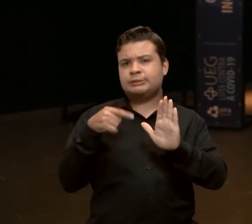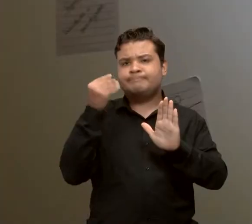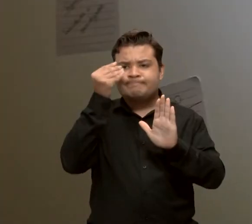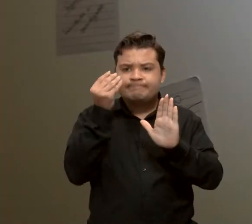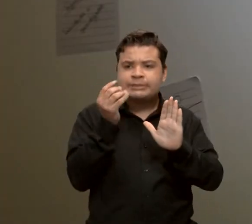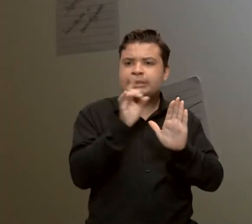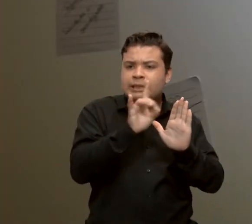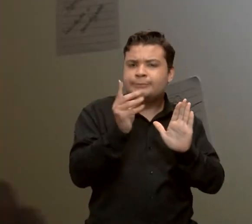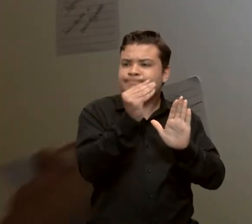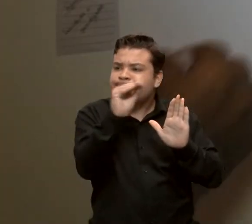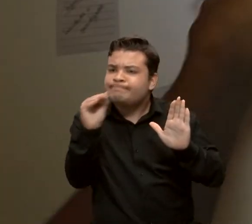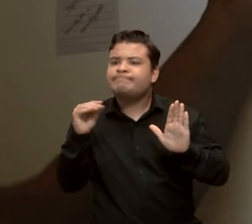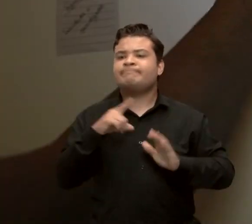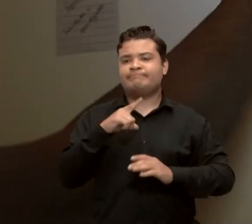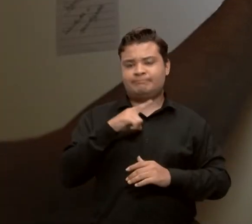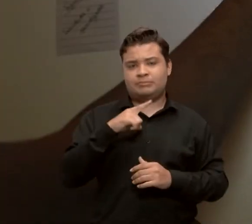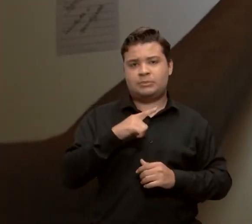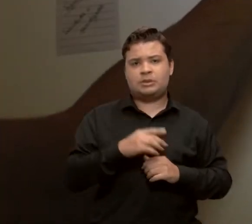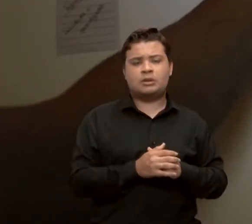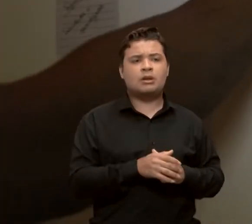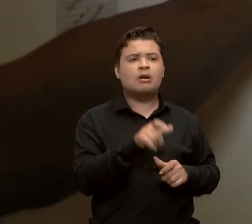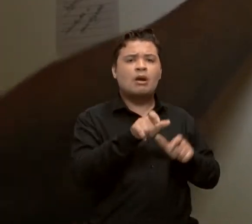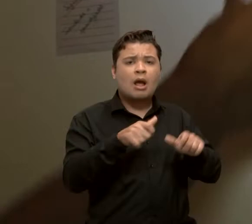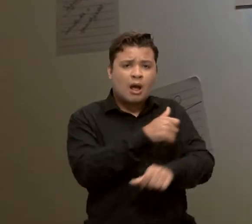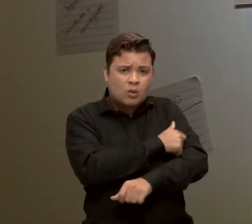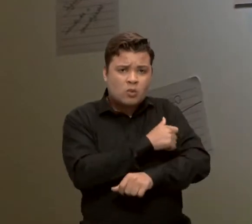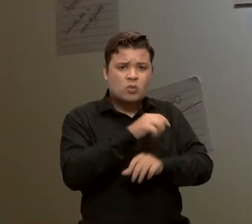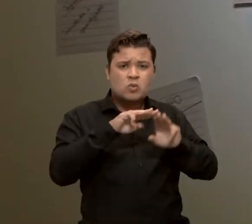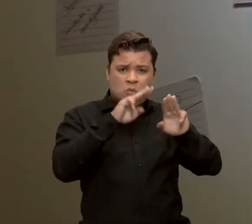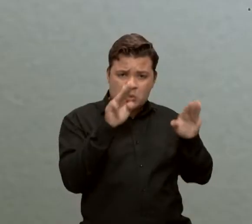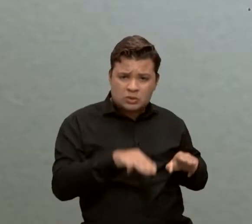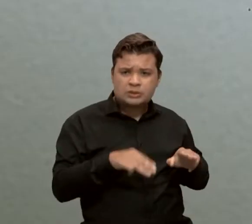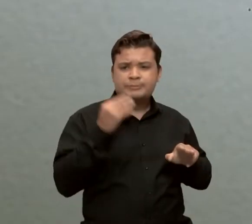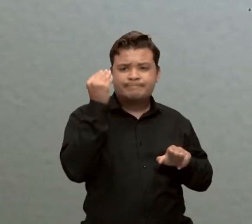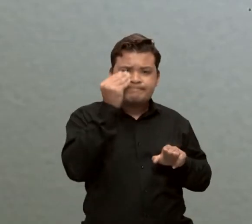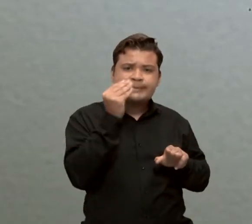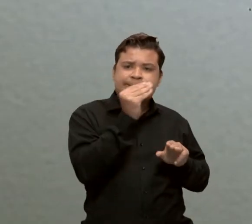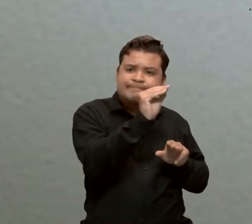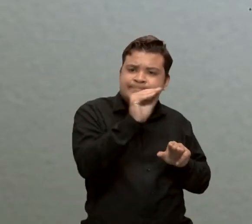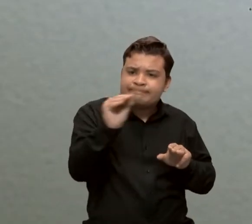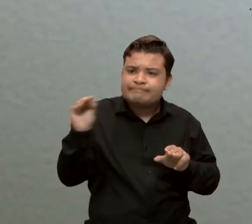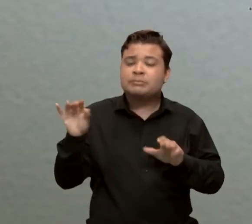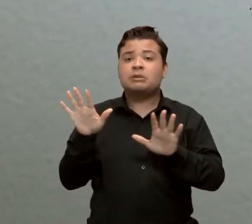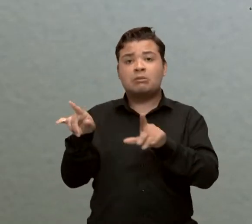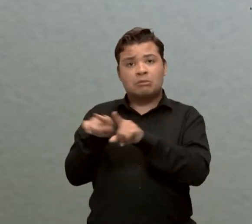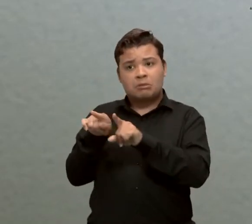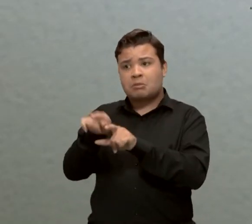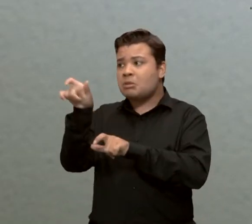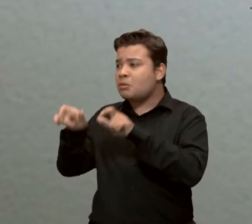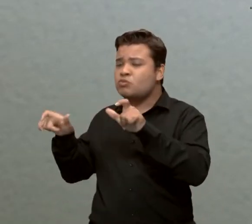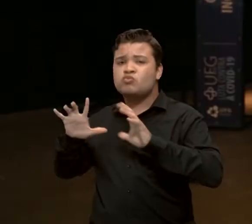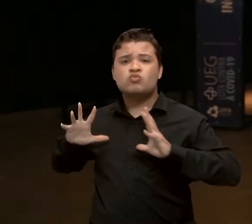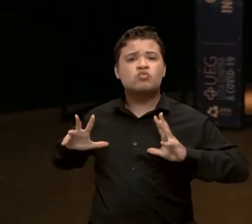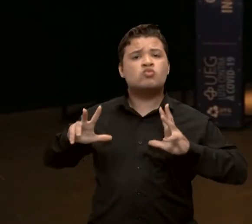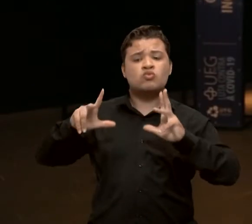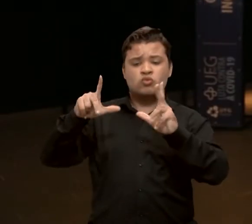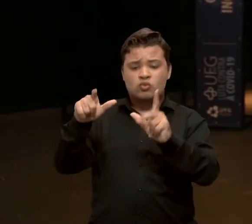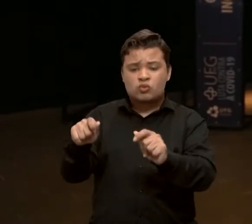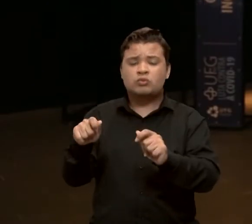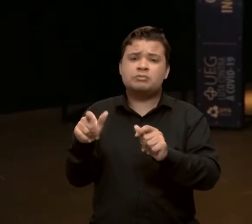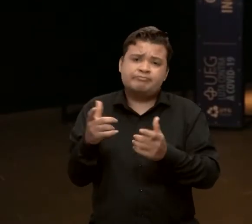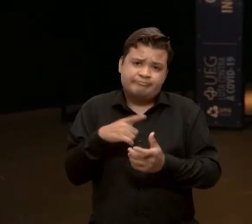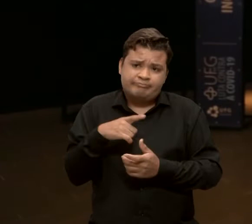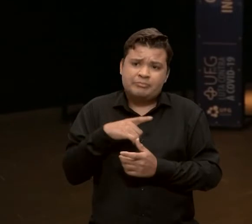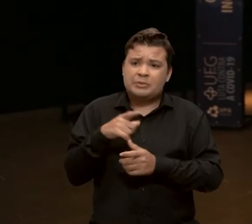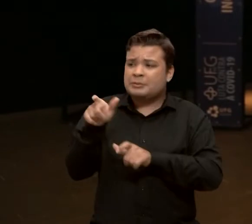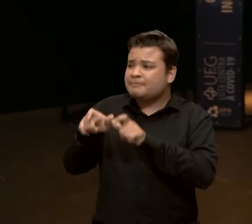aqui, Então, assim, não foi só dos alunos da museologia, Então, foi de todas as pessoas que, independente que perderam